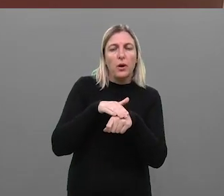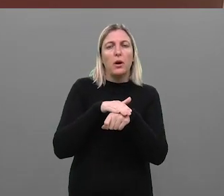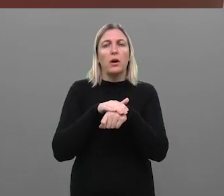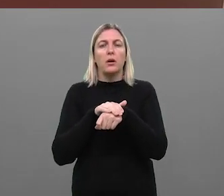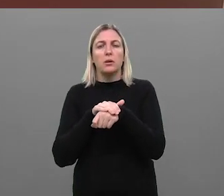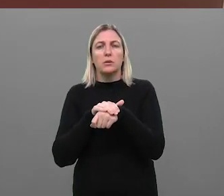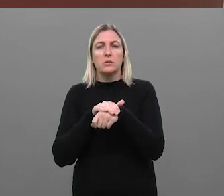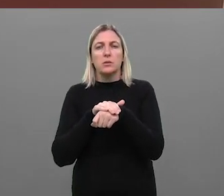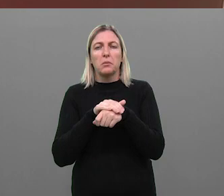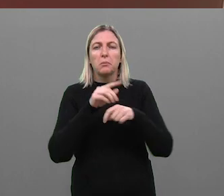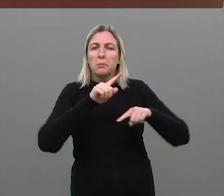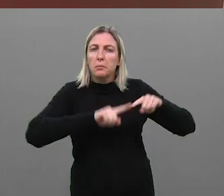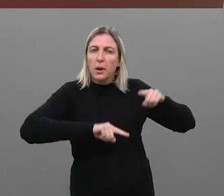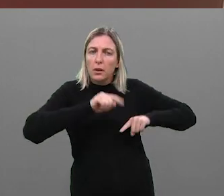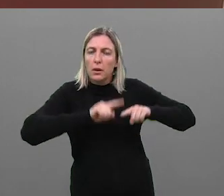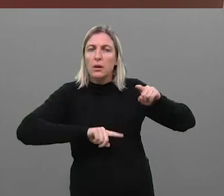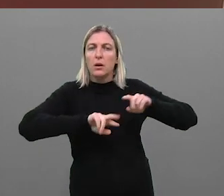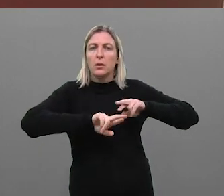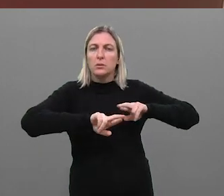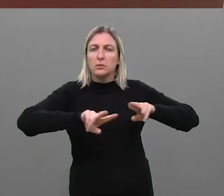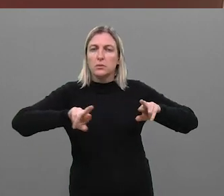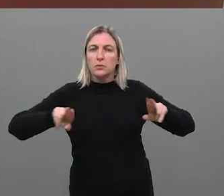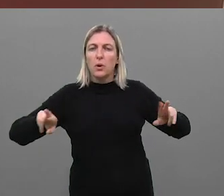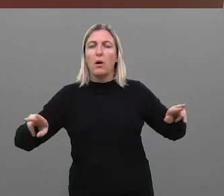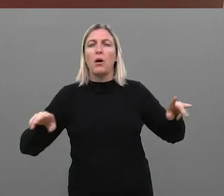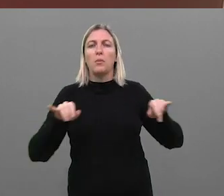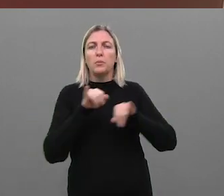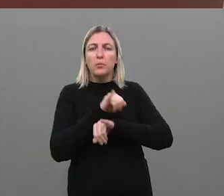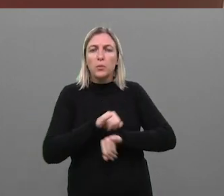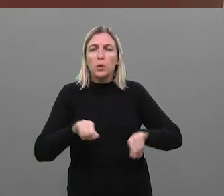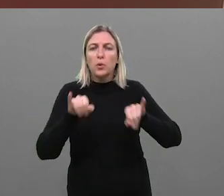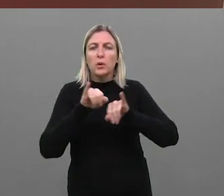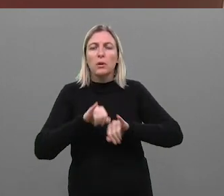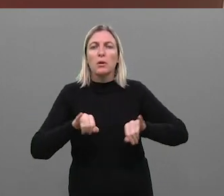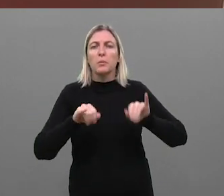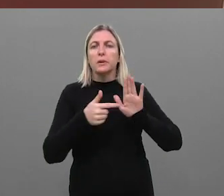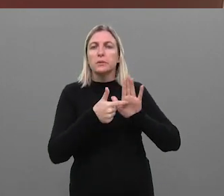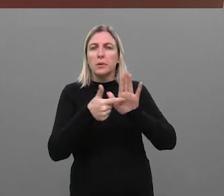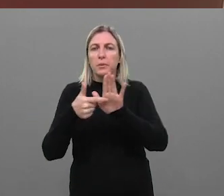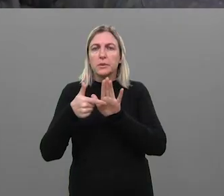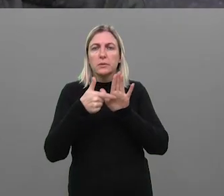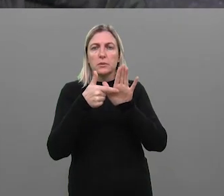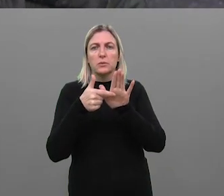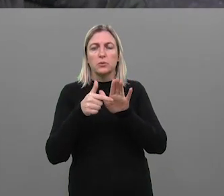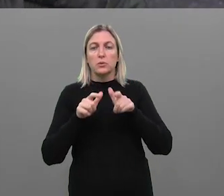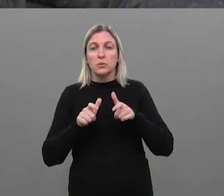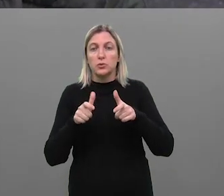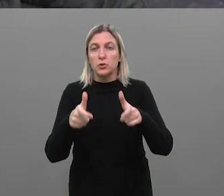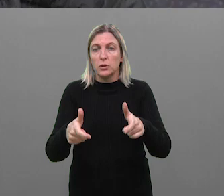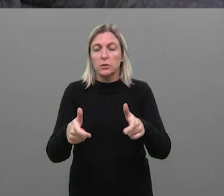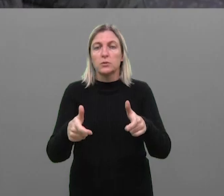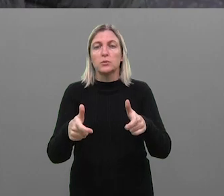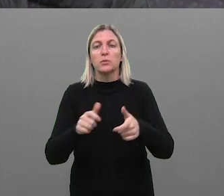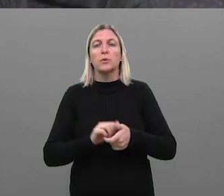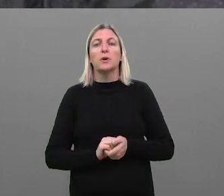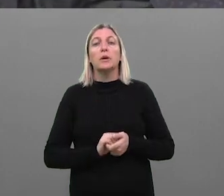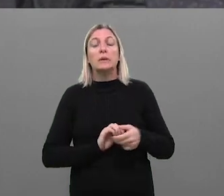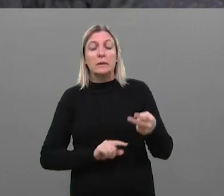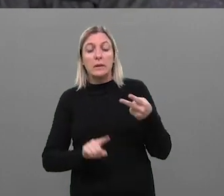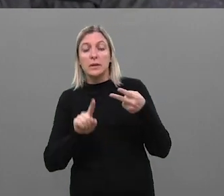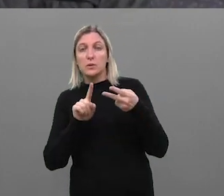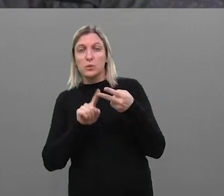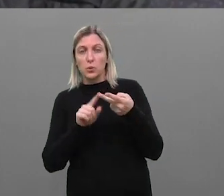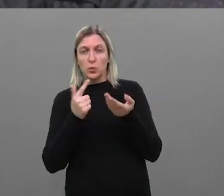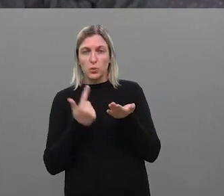conversas ah análise de material de programas de concerto discos né ah partituras e esse